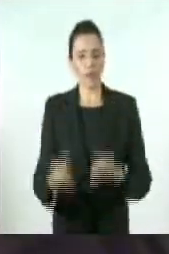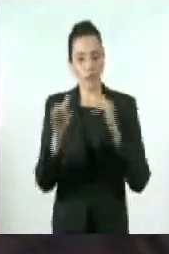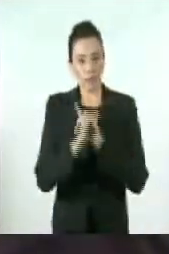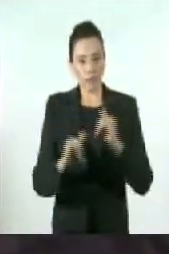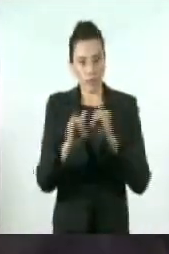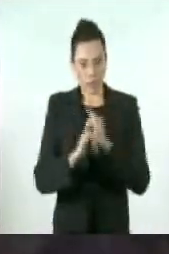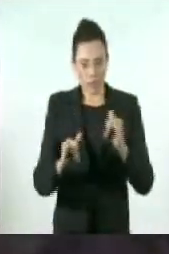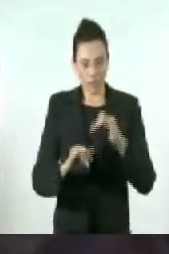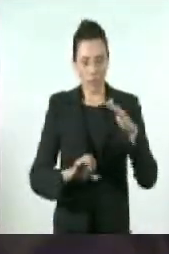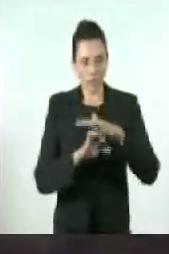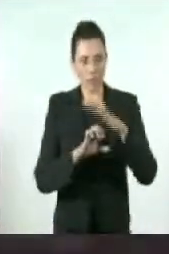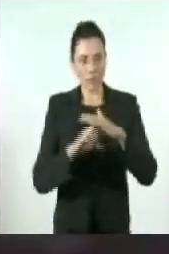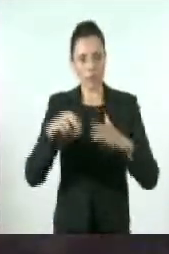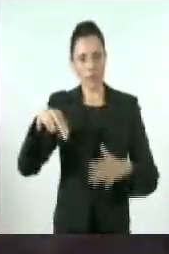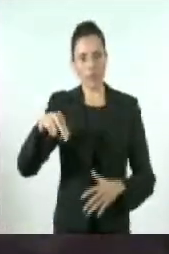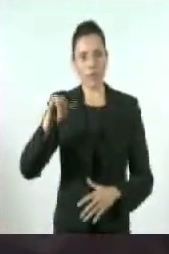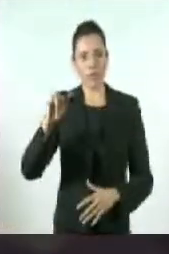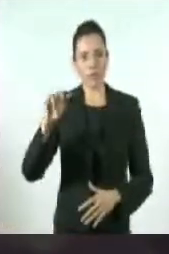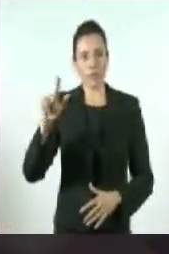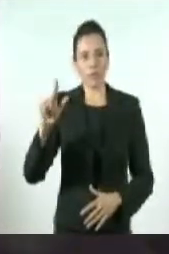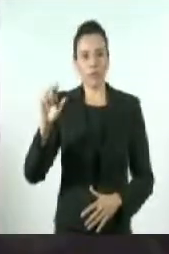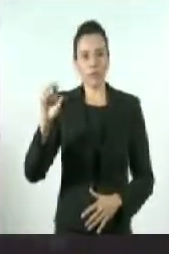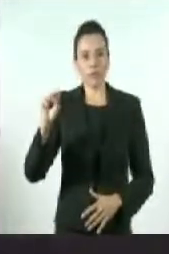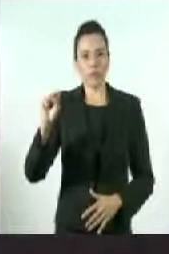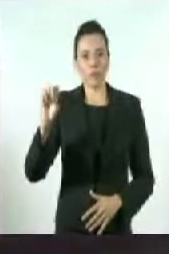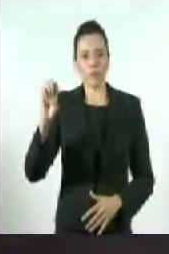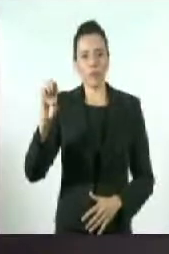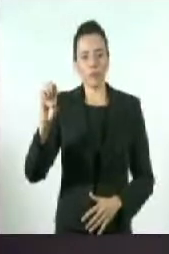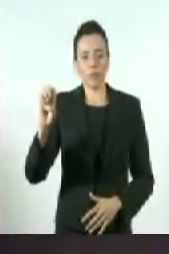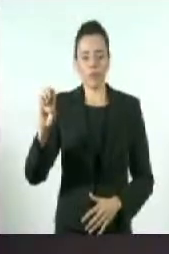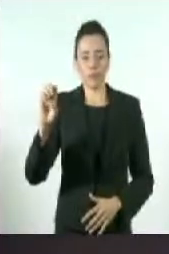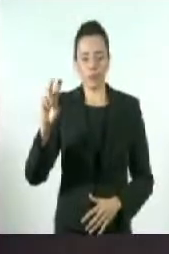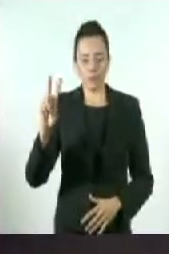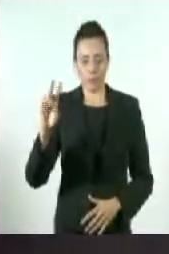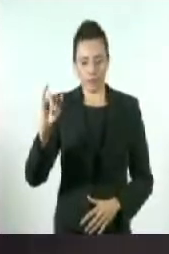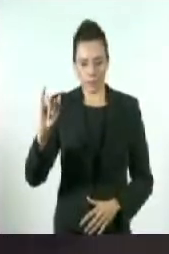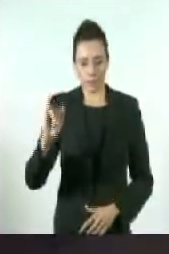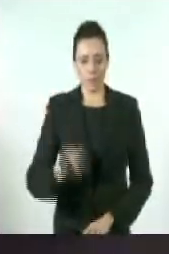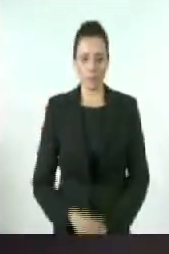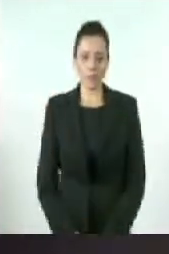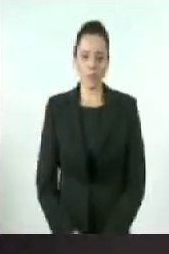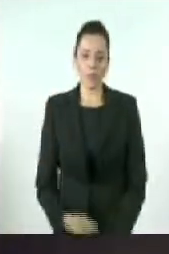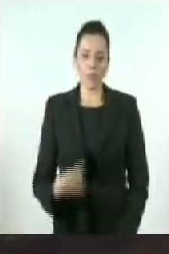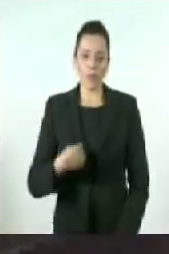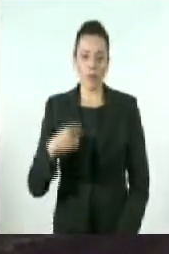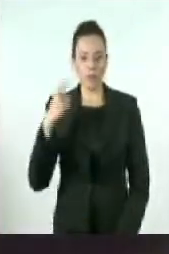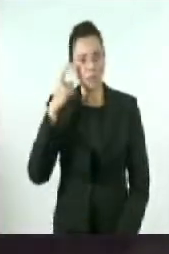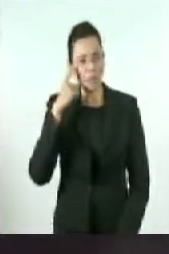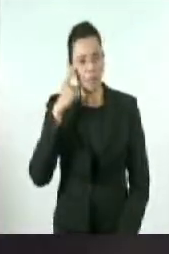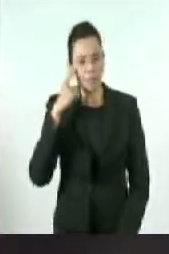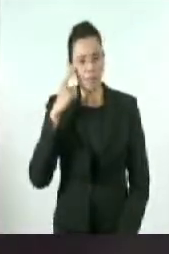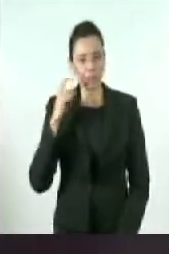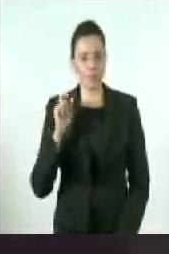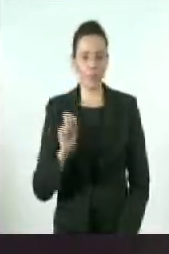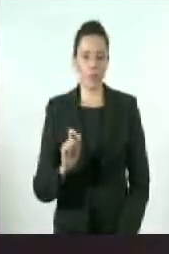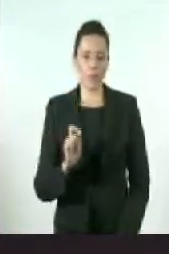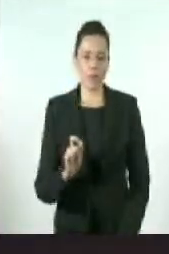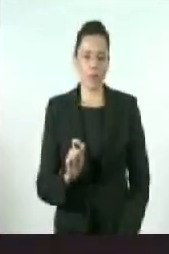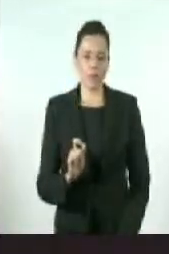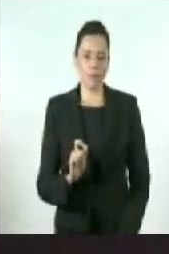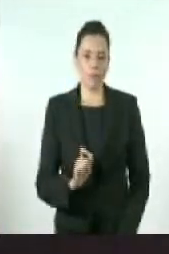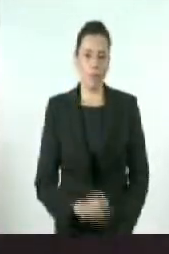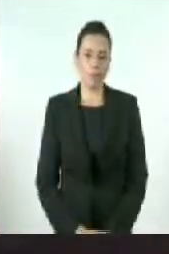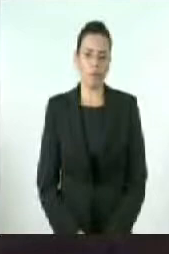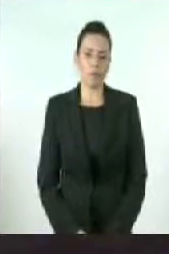que trata da questão da vigilância privada. Portanto, não há como prosperar essa alegação de que a